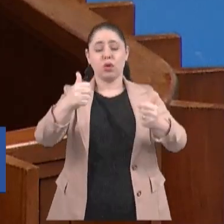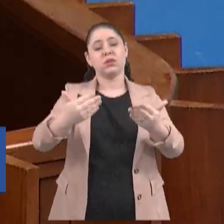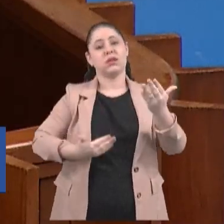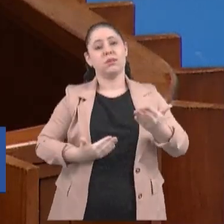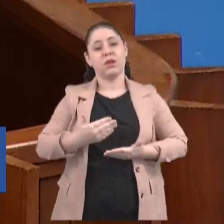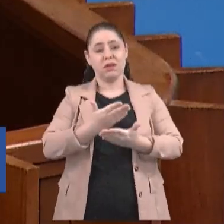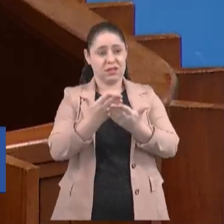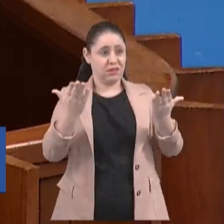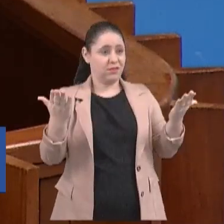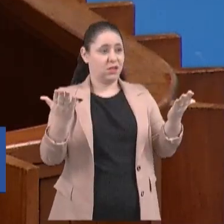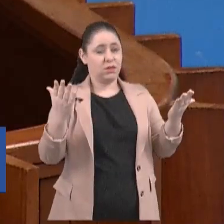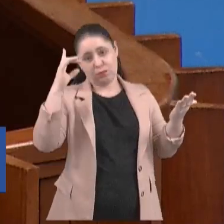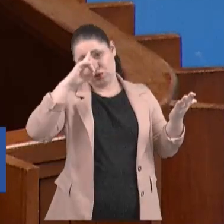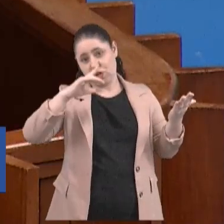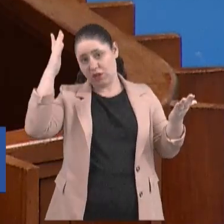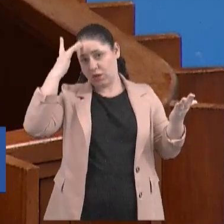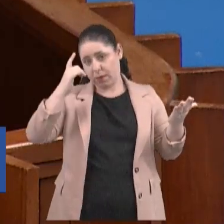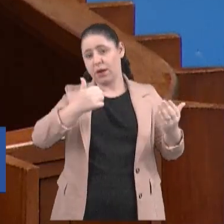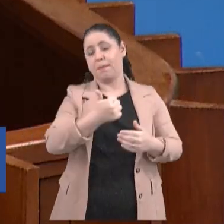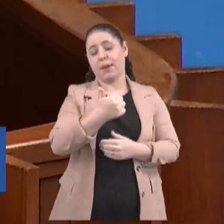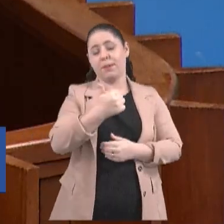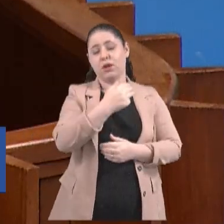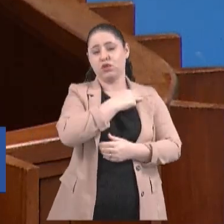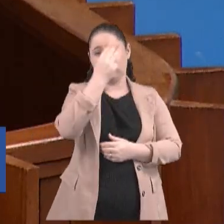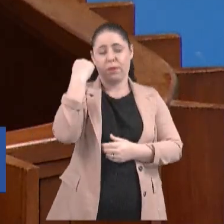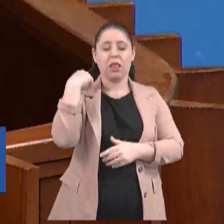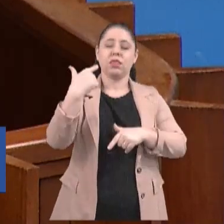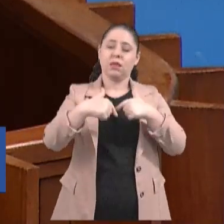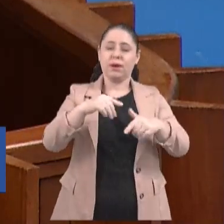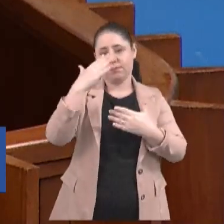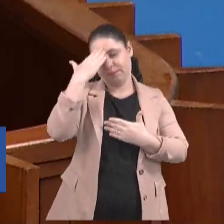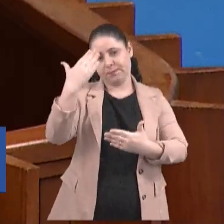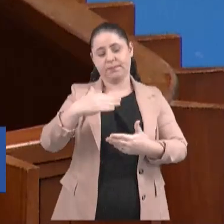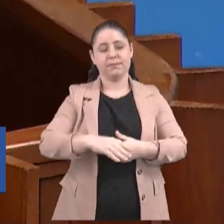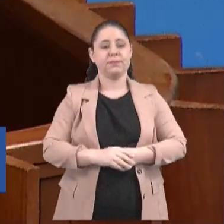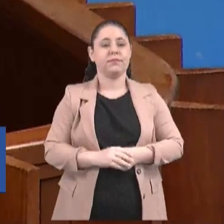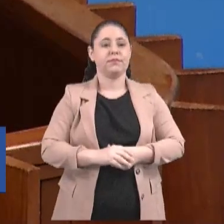todos os trabalhadores e trabalhadoras pelo dia de amanhã, Dia dos Trabalhadores e Trabalhadoras. Muito obrigada.